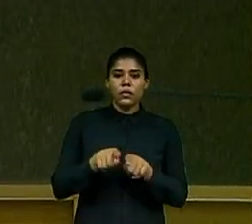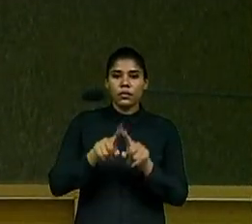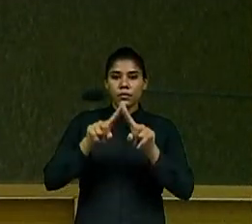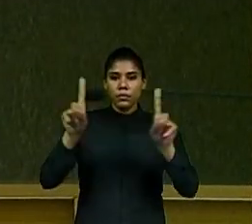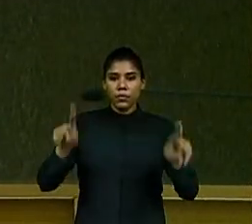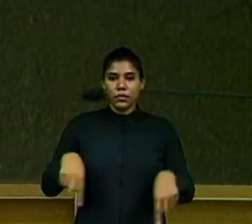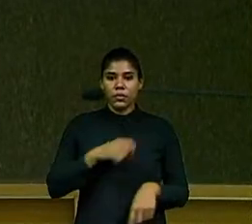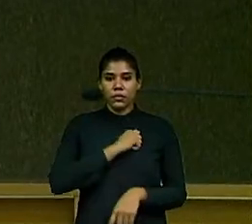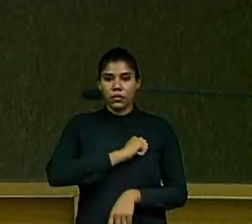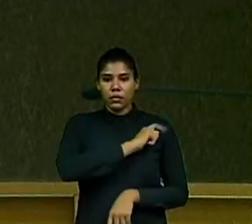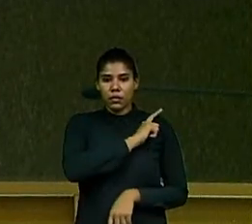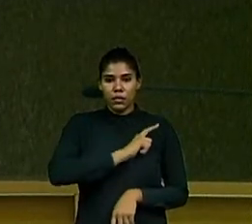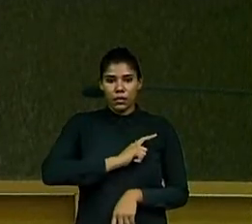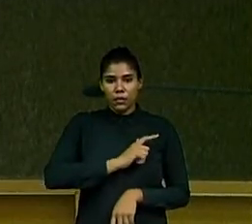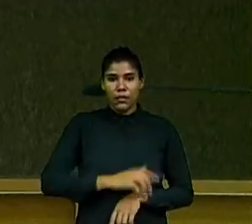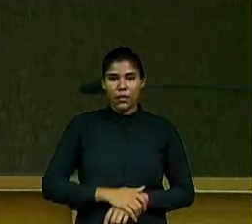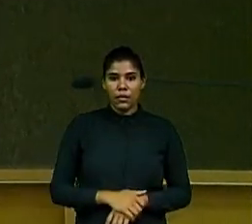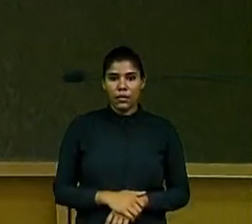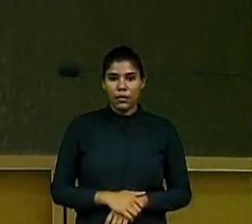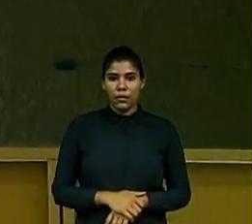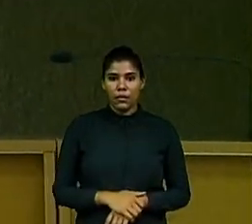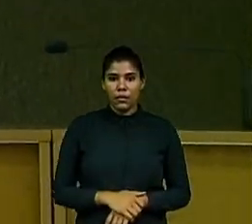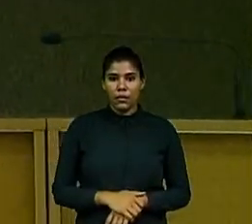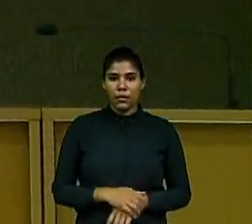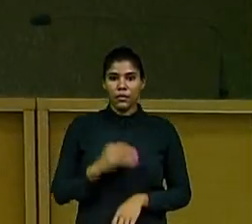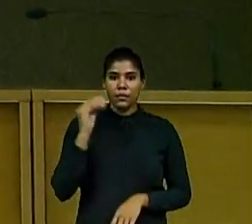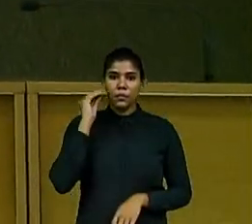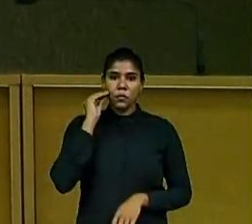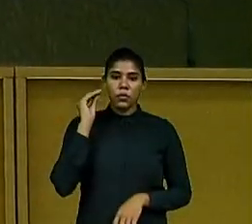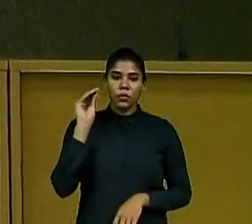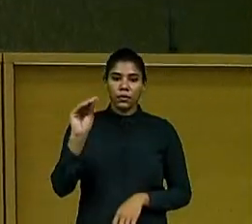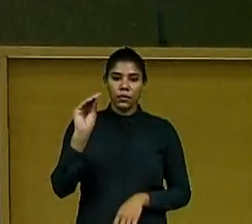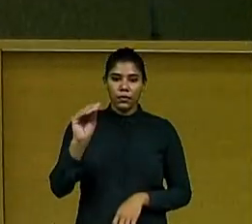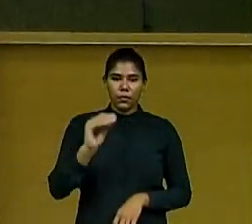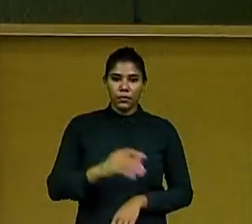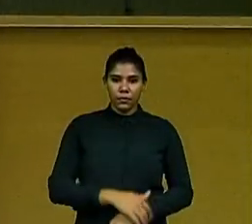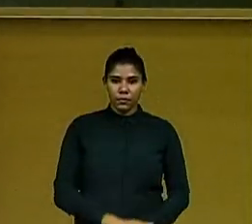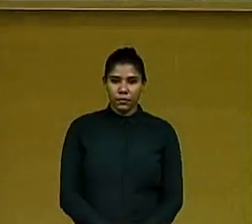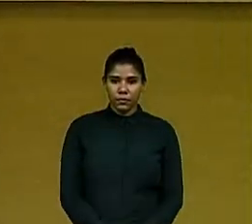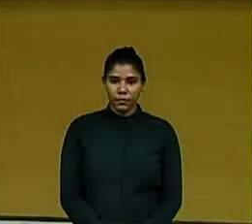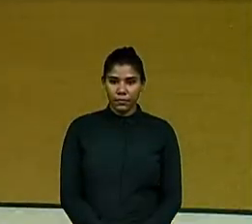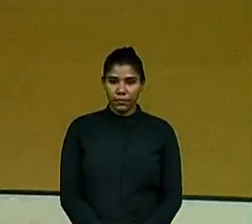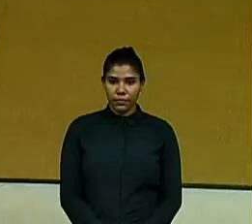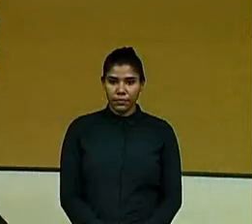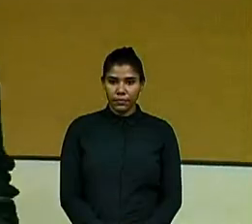qualquer coisa É Qualquer coisa beijo grande no coração fiquem bem tchau